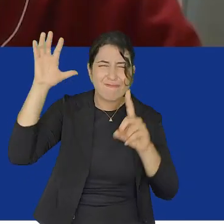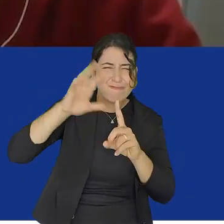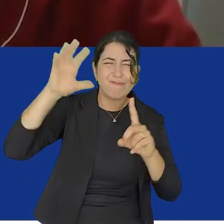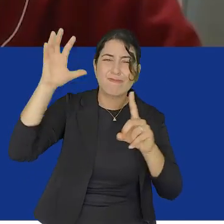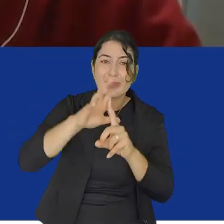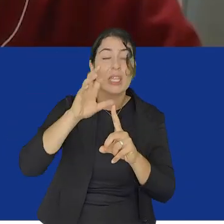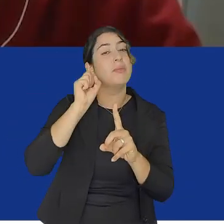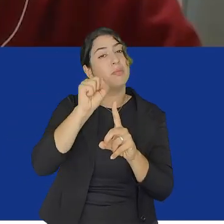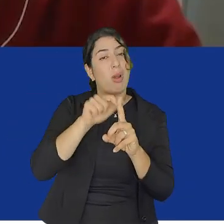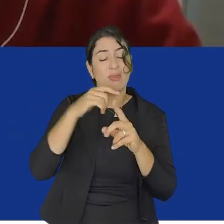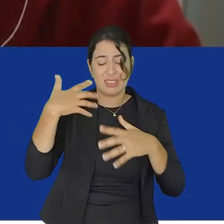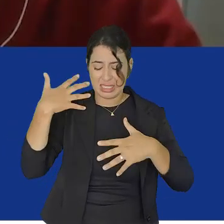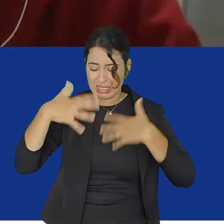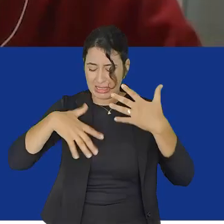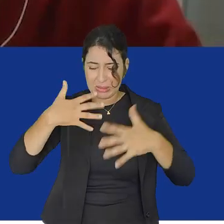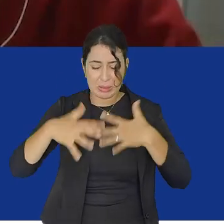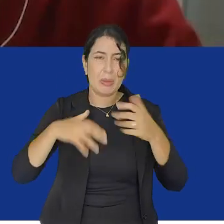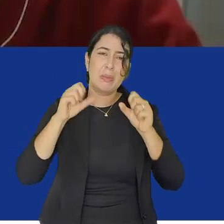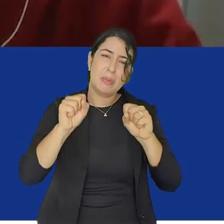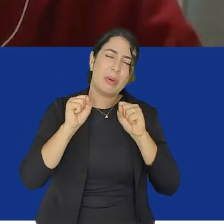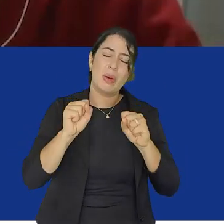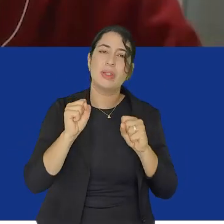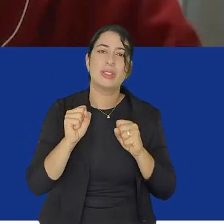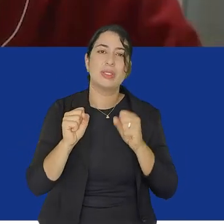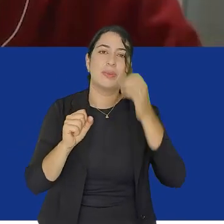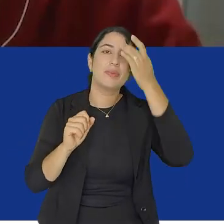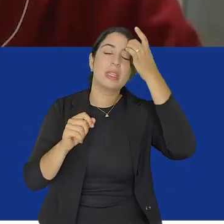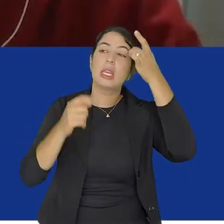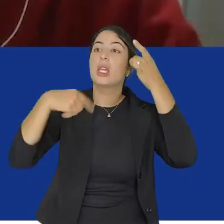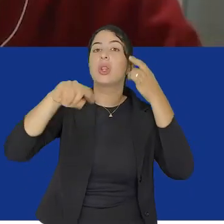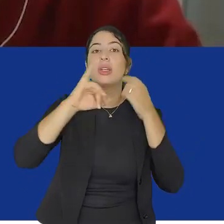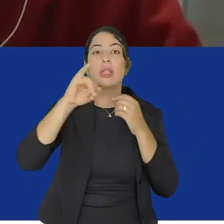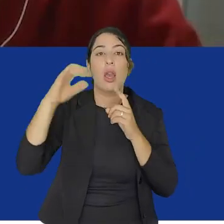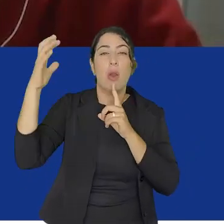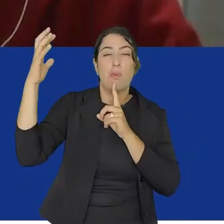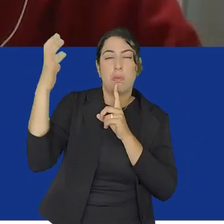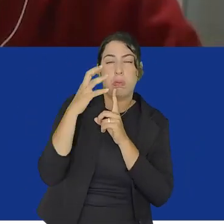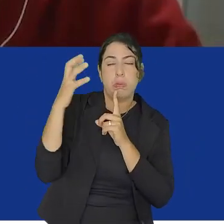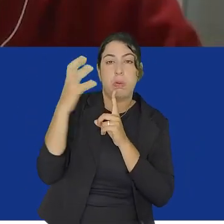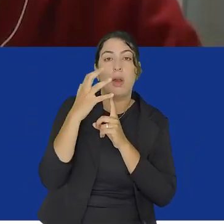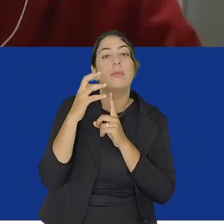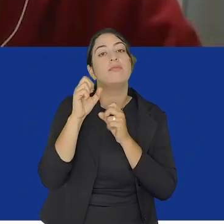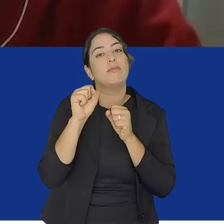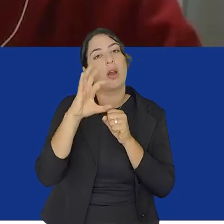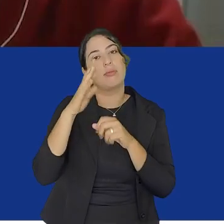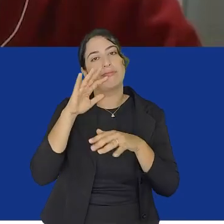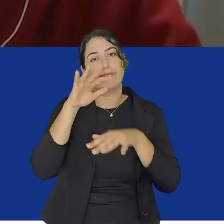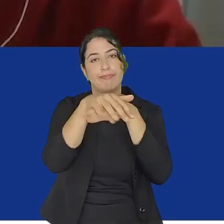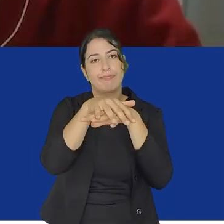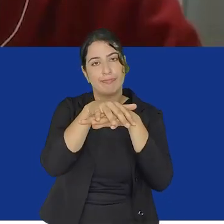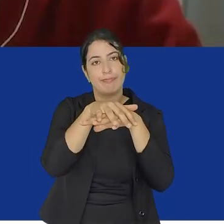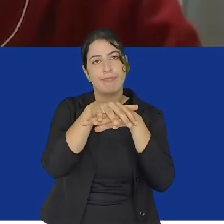que pode desorganizar. E como seres humanos, diante de pressões, a hostilização é uma